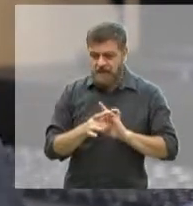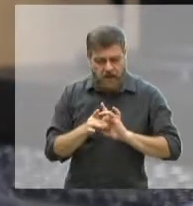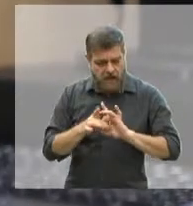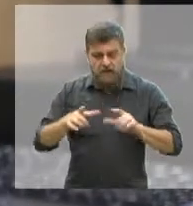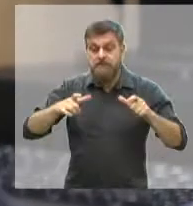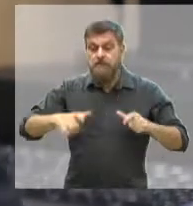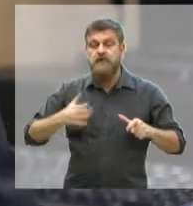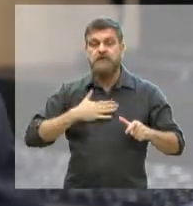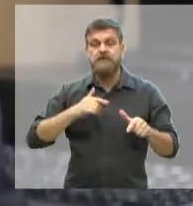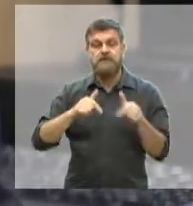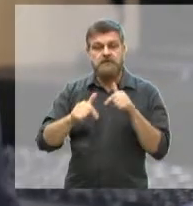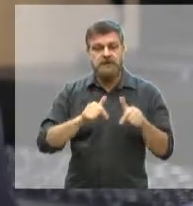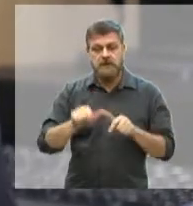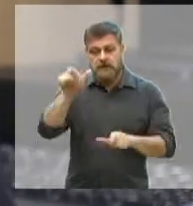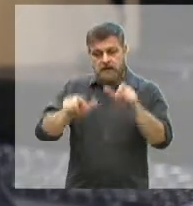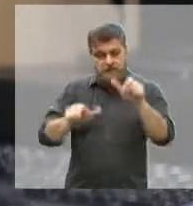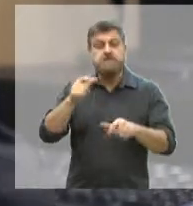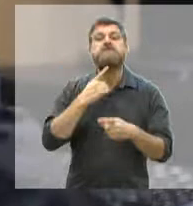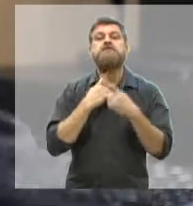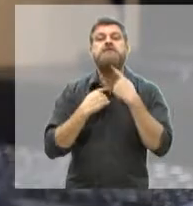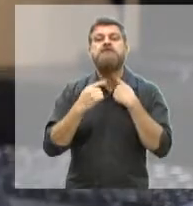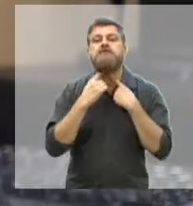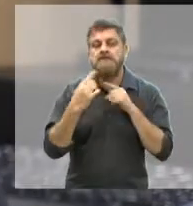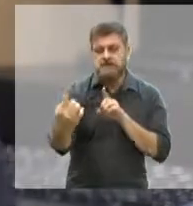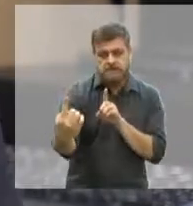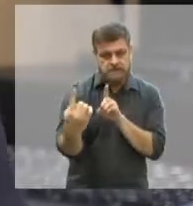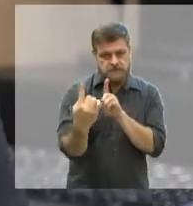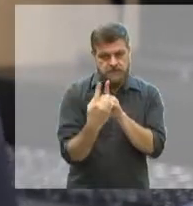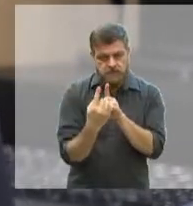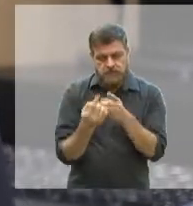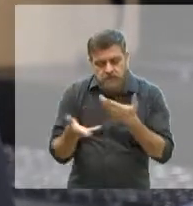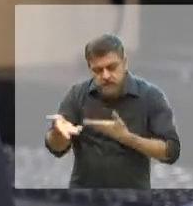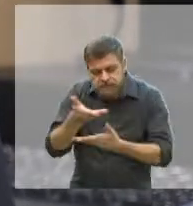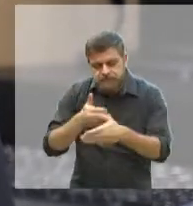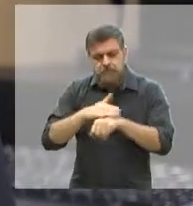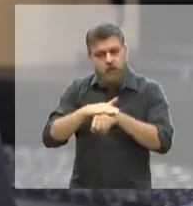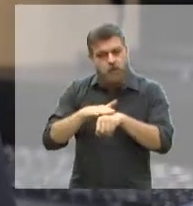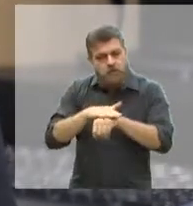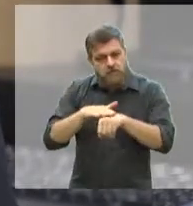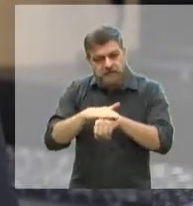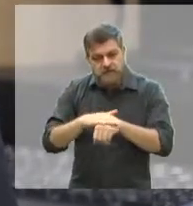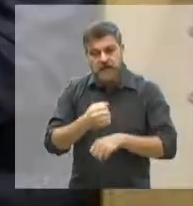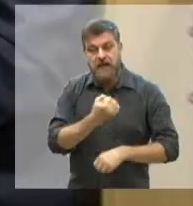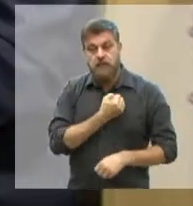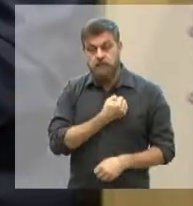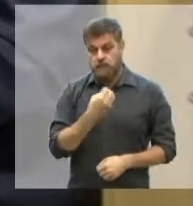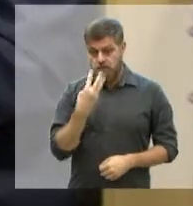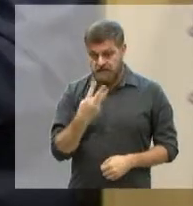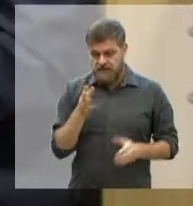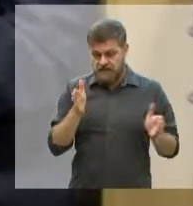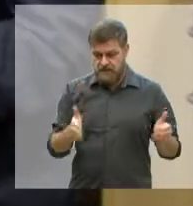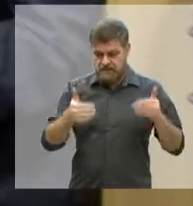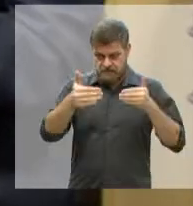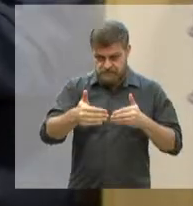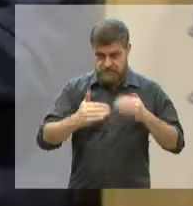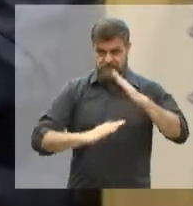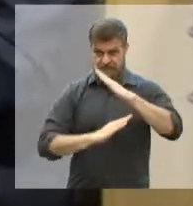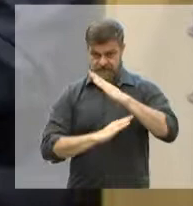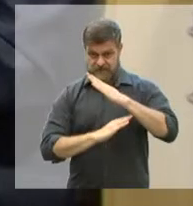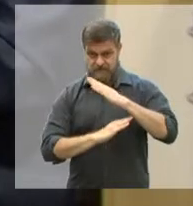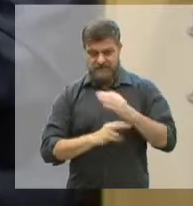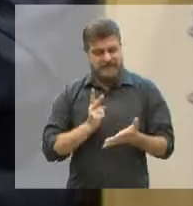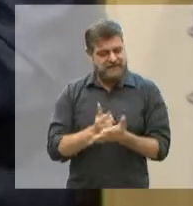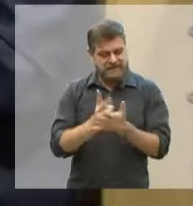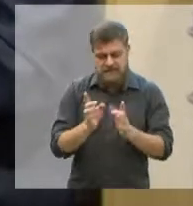né? Inclusive, quem estiver nos assistindo e quiser nos visitar aqui, quiser conversar conosco, é o gabinete 3 aqui da Câmara e está sempre